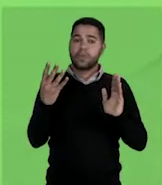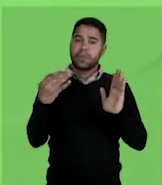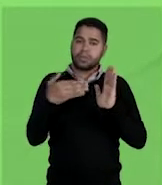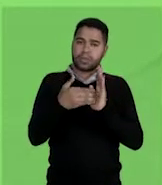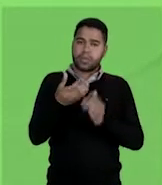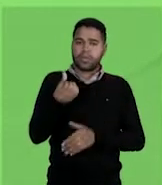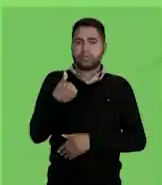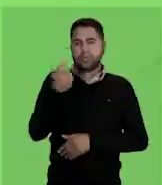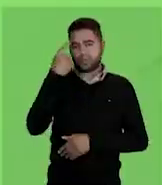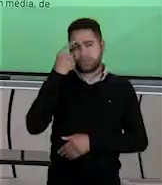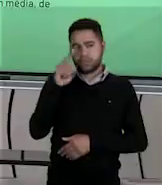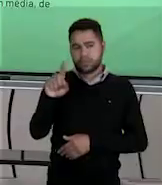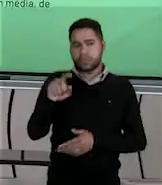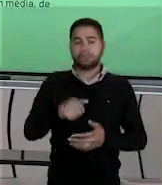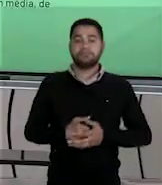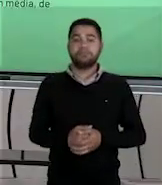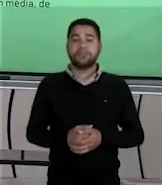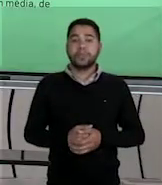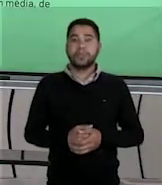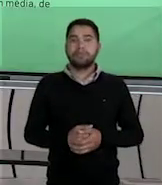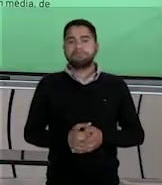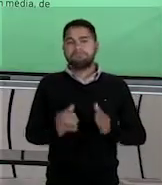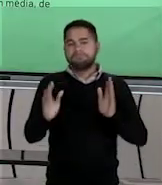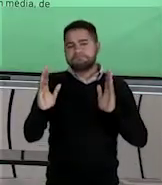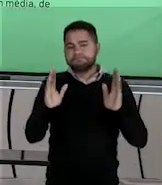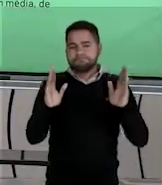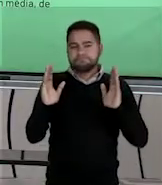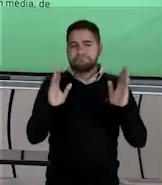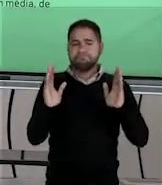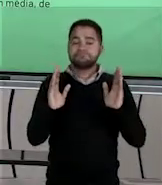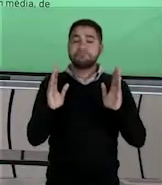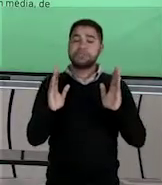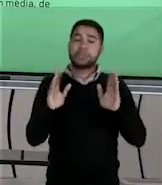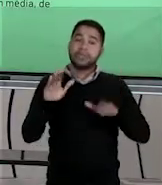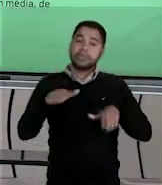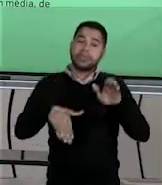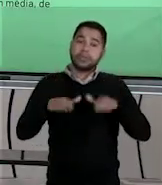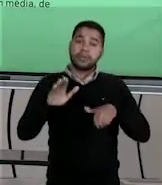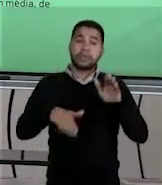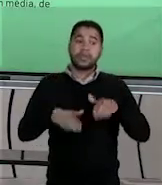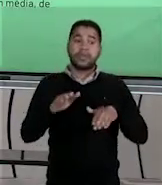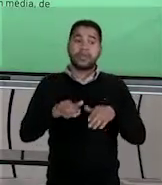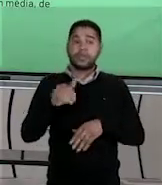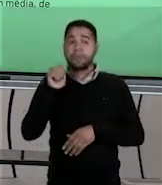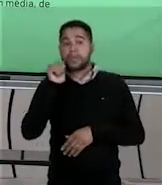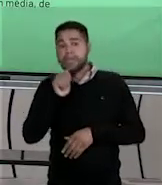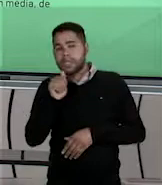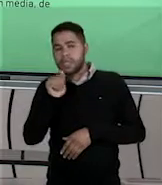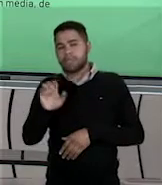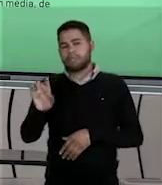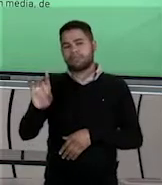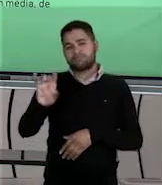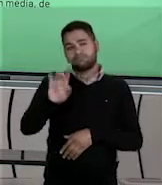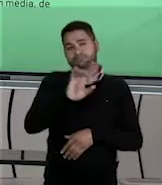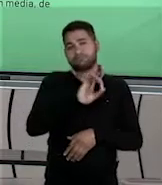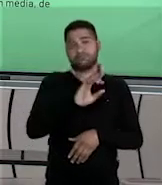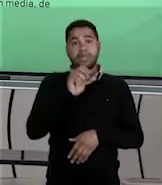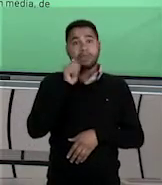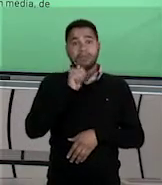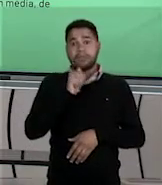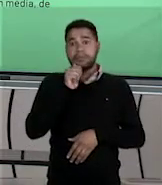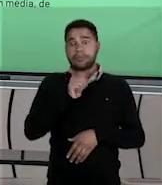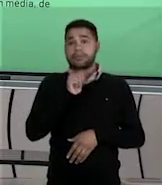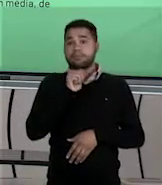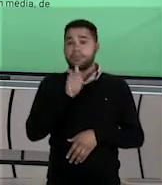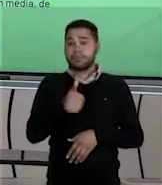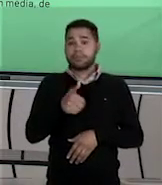6 dias. O tempo que dura cada menstruação vai depender de menina para menina, tá? Tem menina que vai menstruar